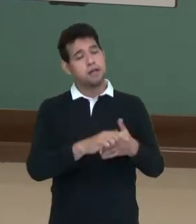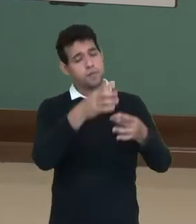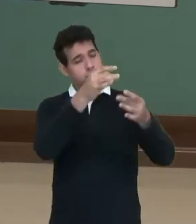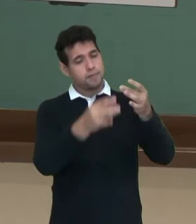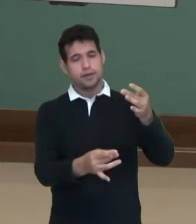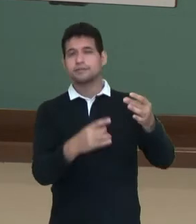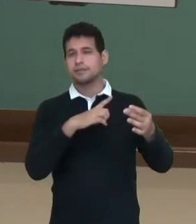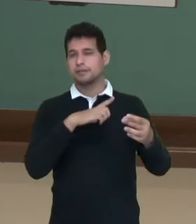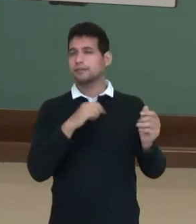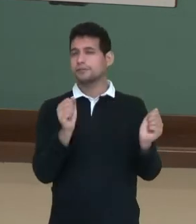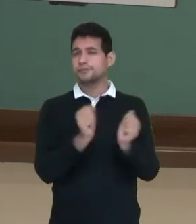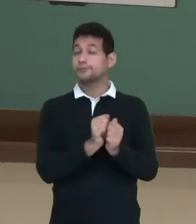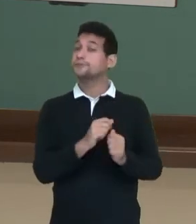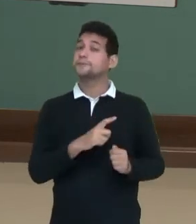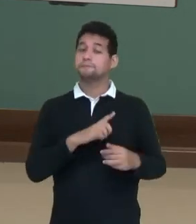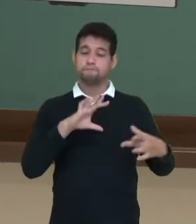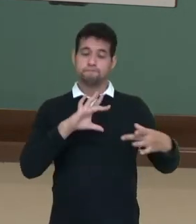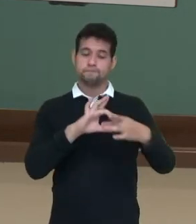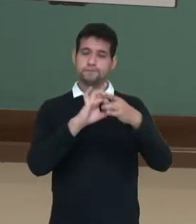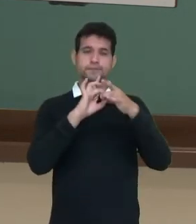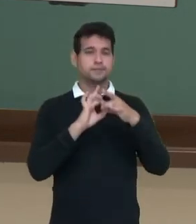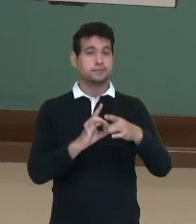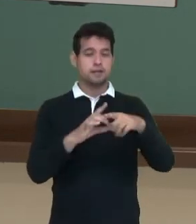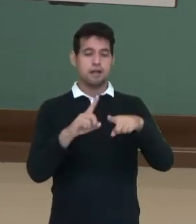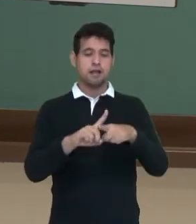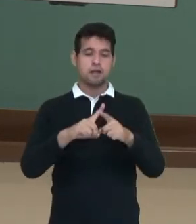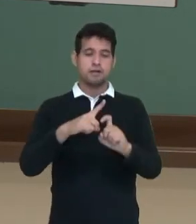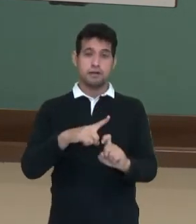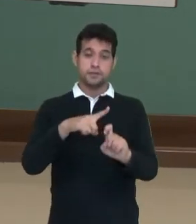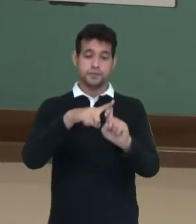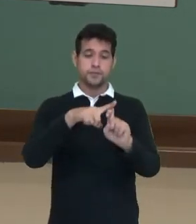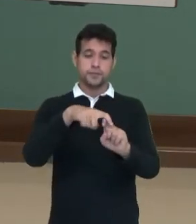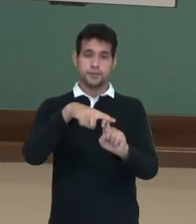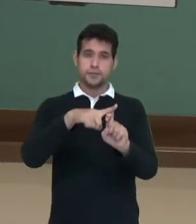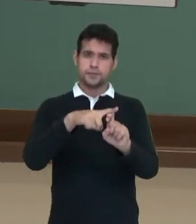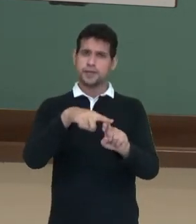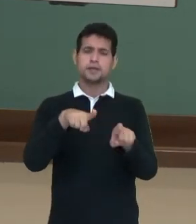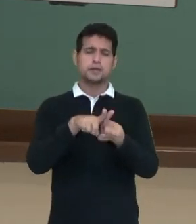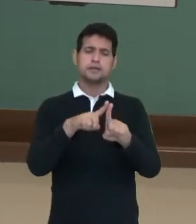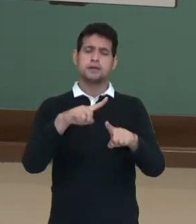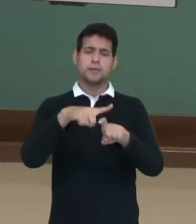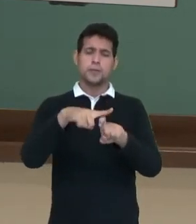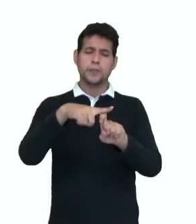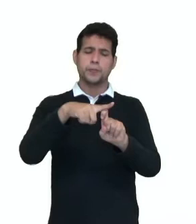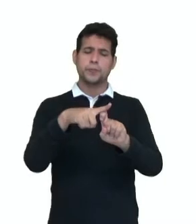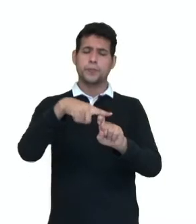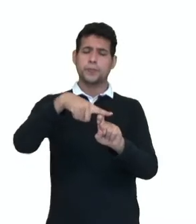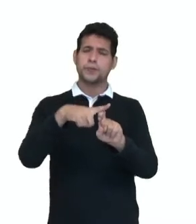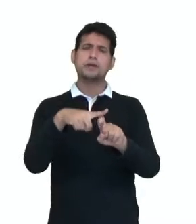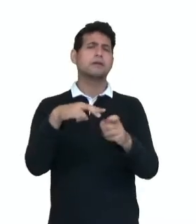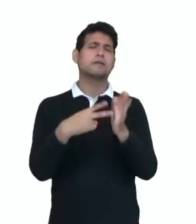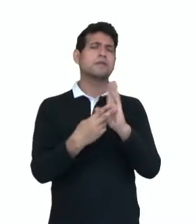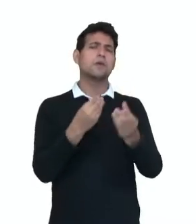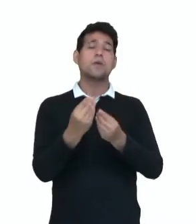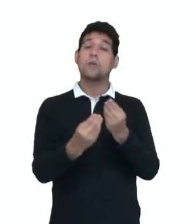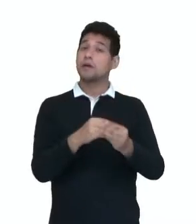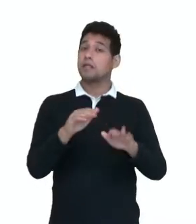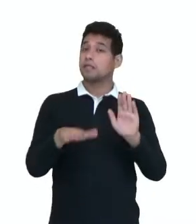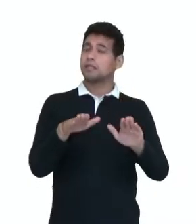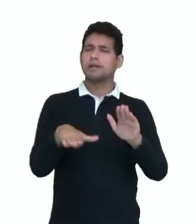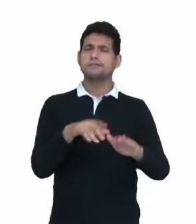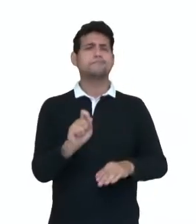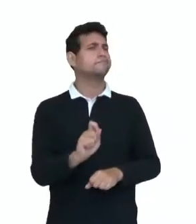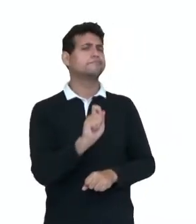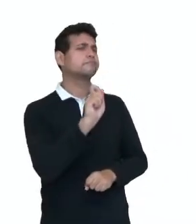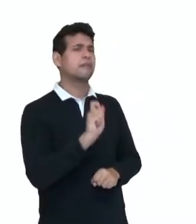elementos, então, que compõem uma alavanca. E elas são classificadas de acordo com o quê?